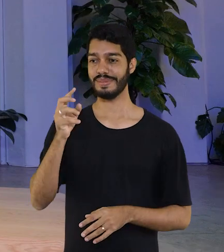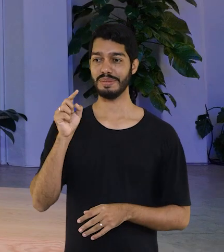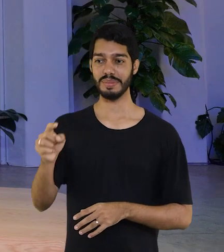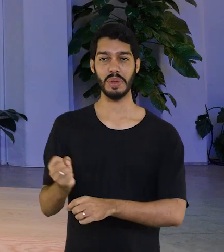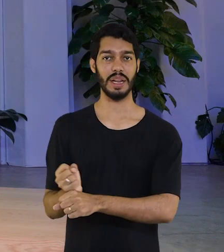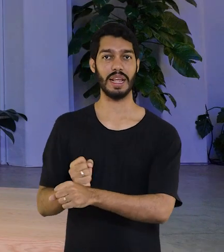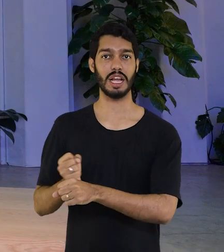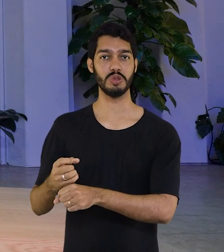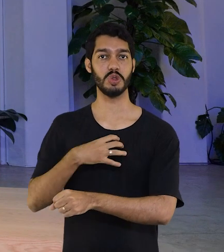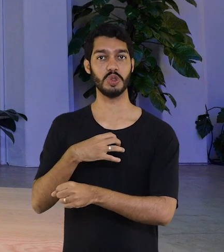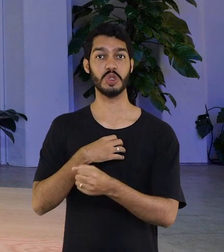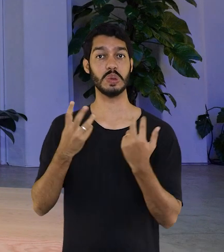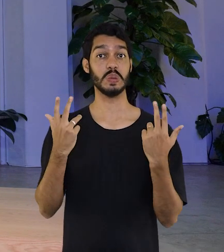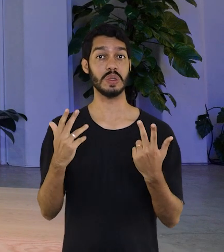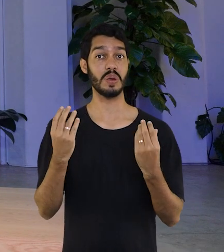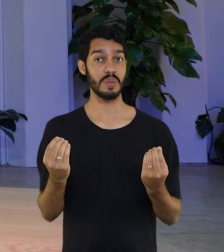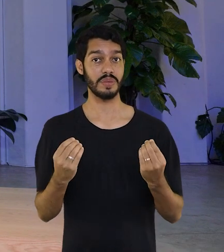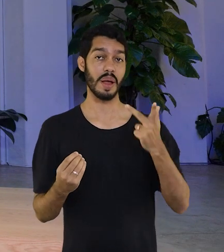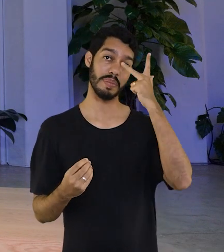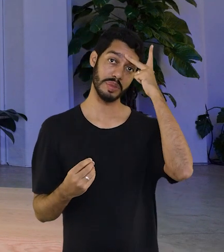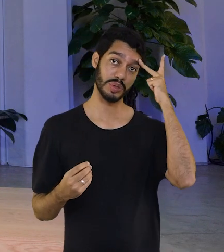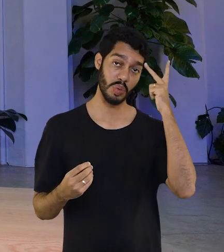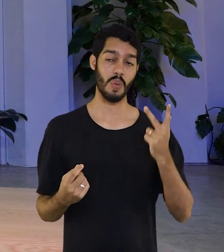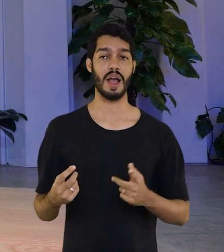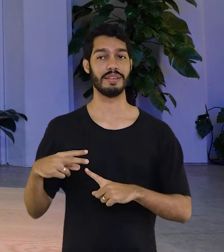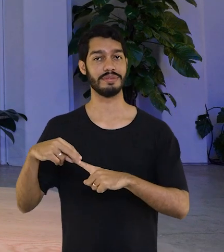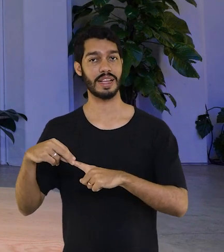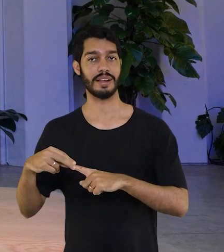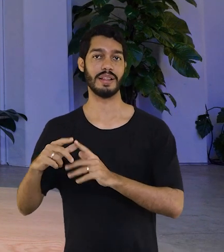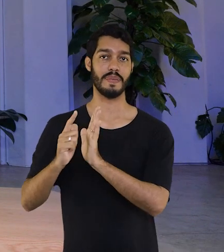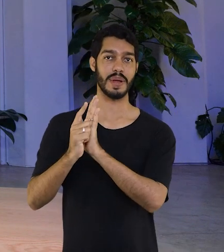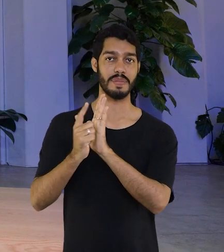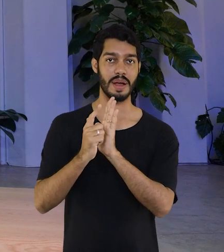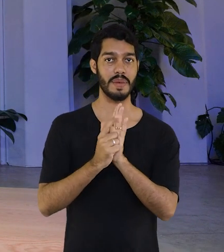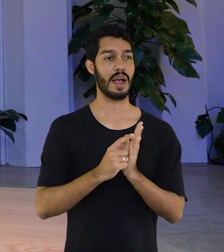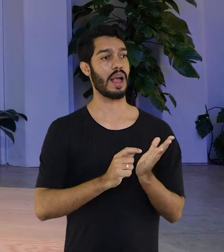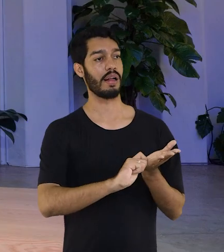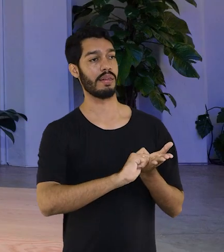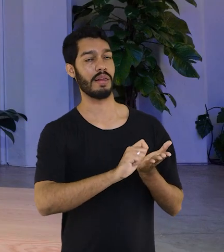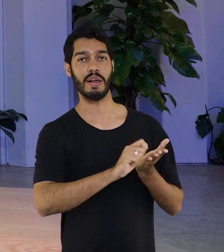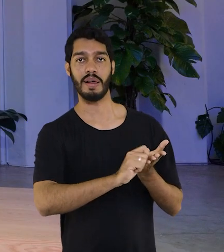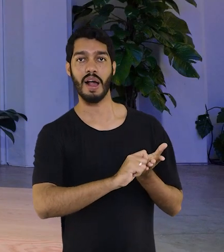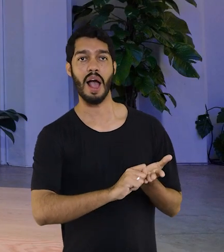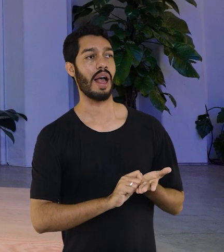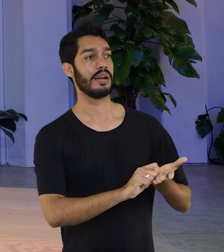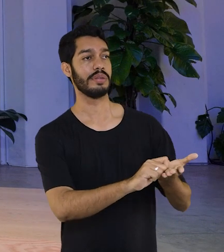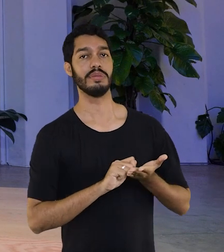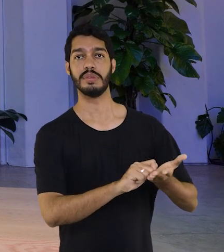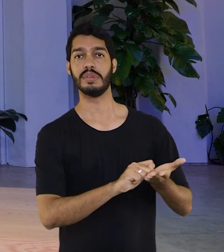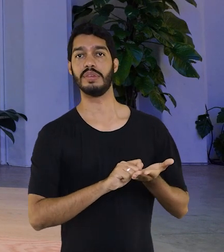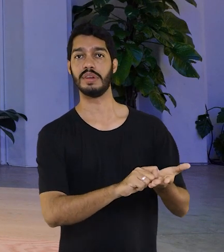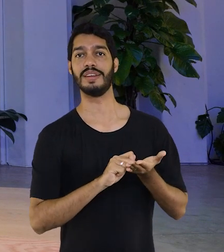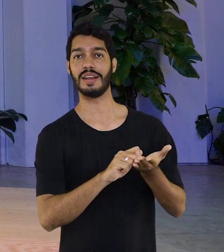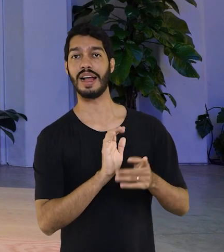anos, elas fazem isso da mesma maneira, que é pessoas com uma caneta e um papel no telefone ajudando os corretores a